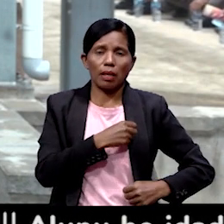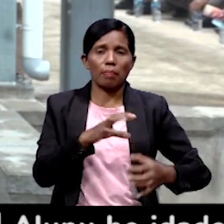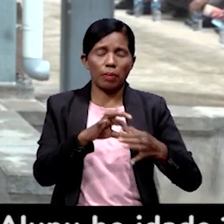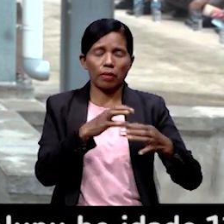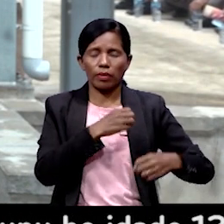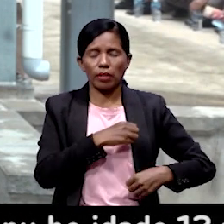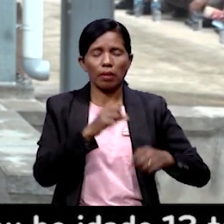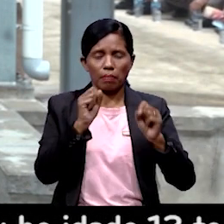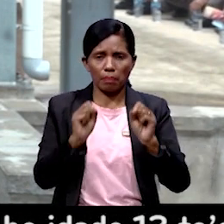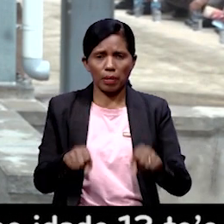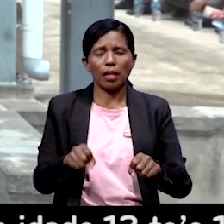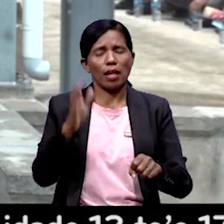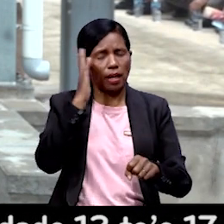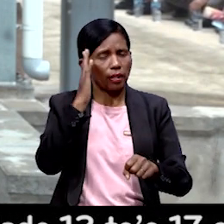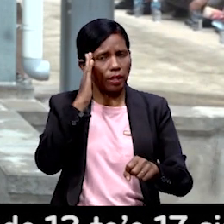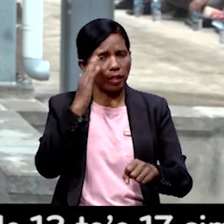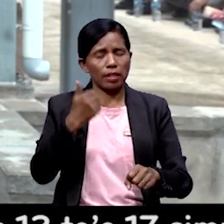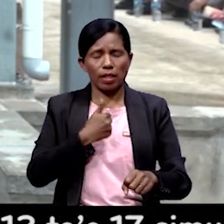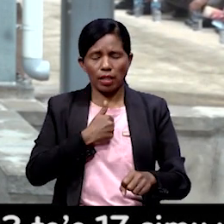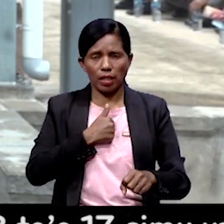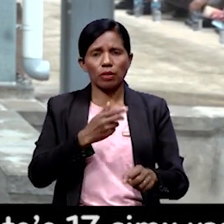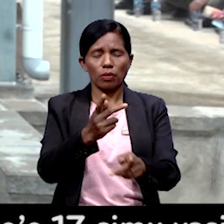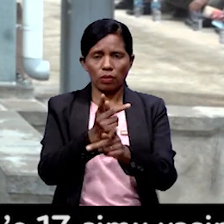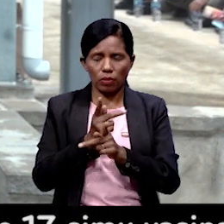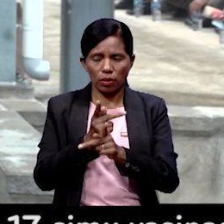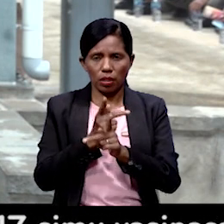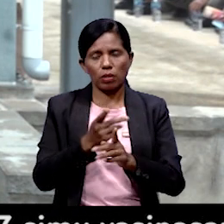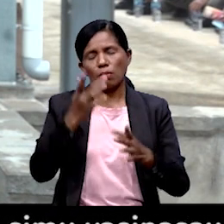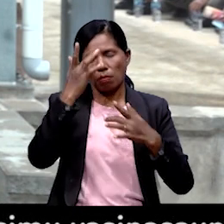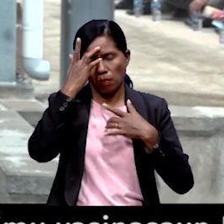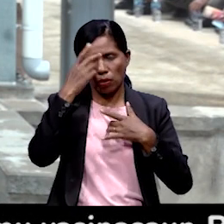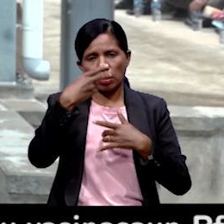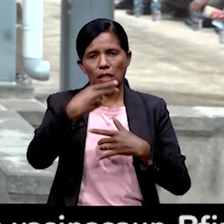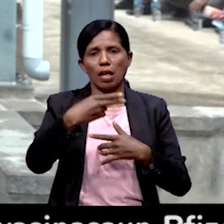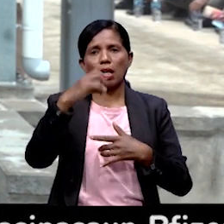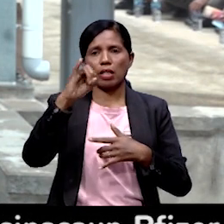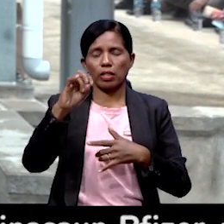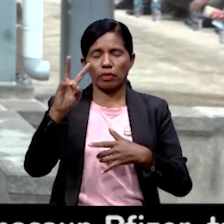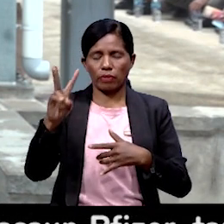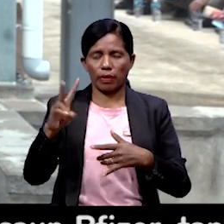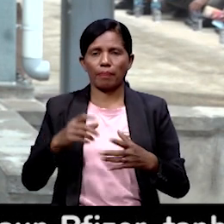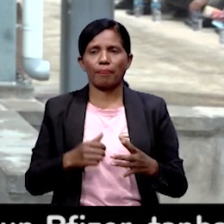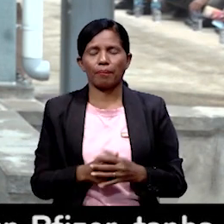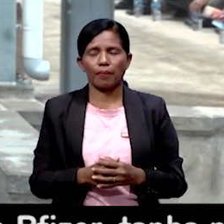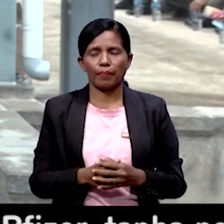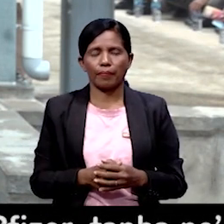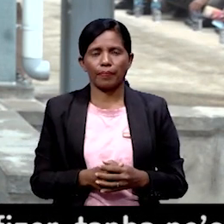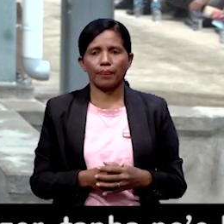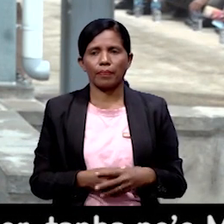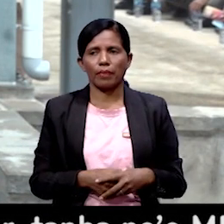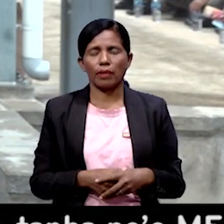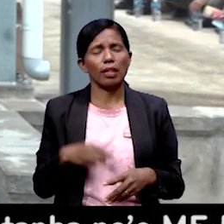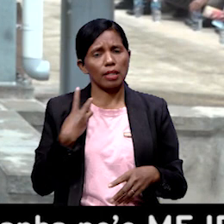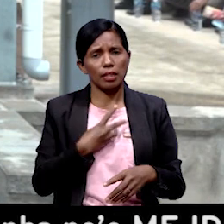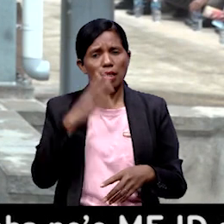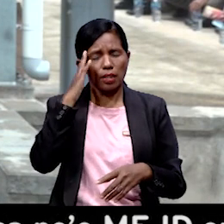An, Ato Bele, Protese, Moras, a Gaivecida, Instituição Forças de Defesa de Timor-Leste. E Hatene,